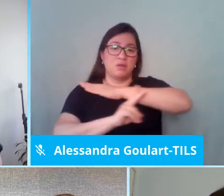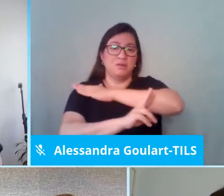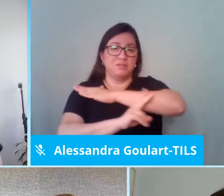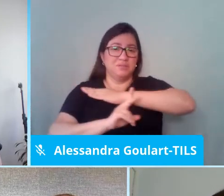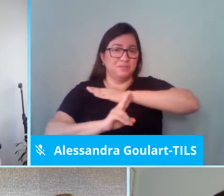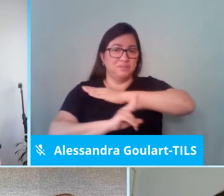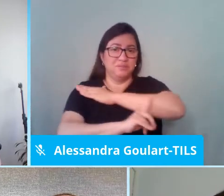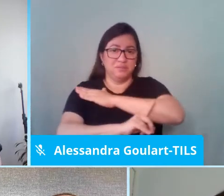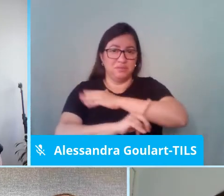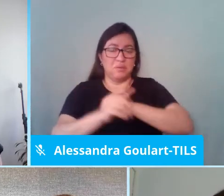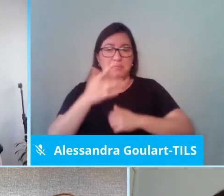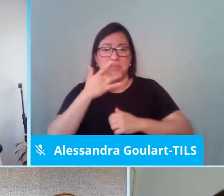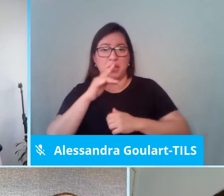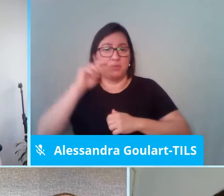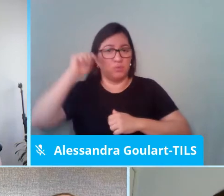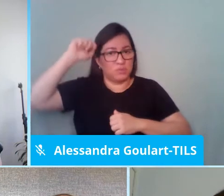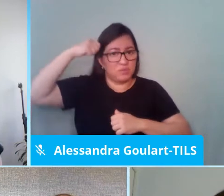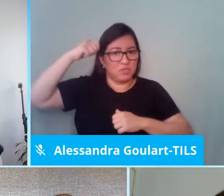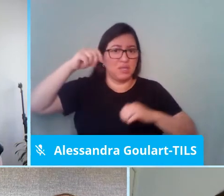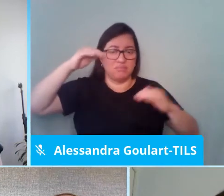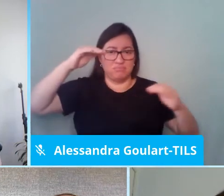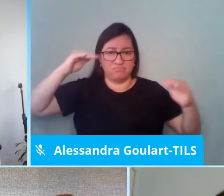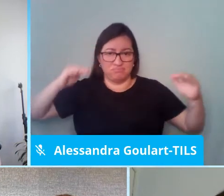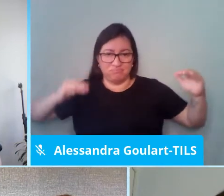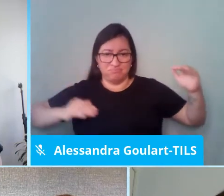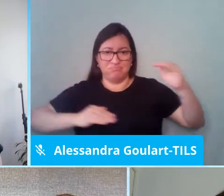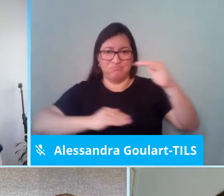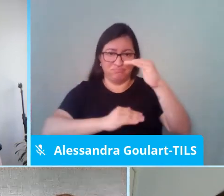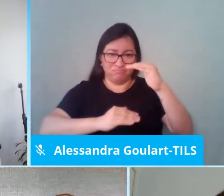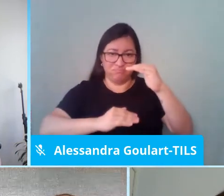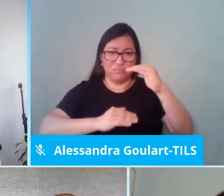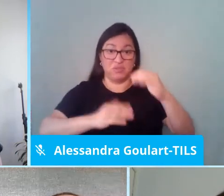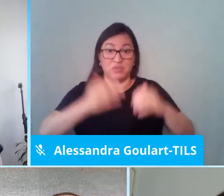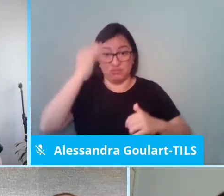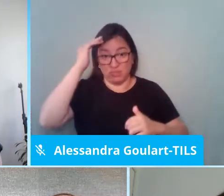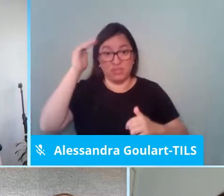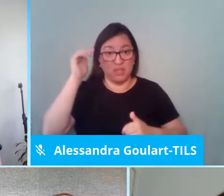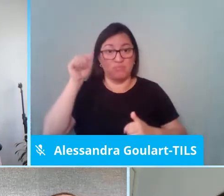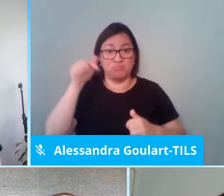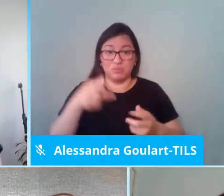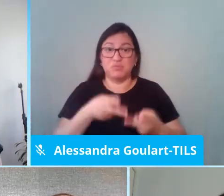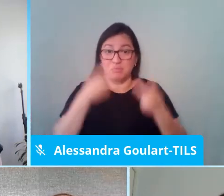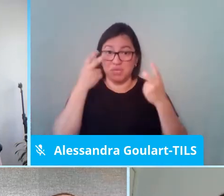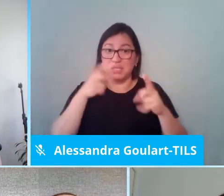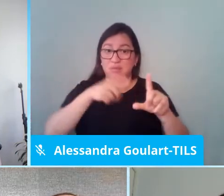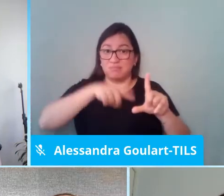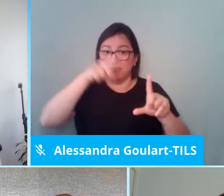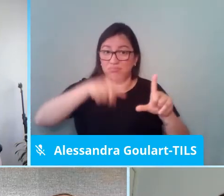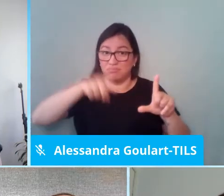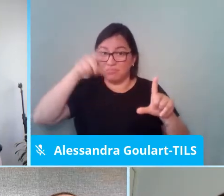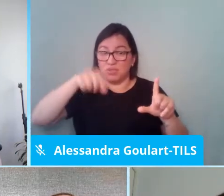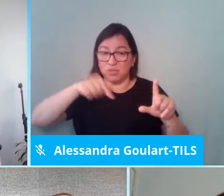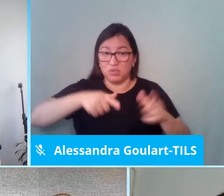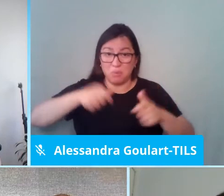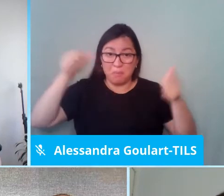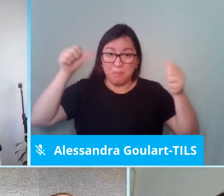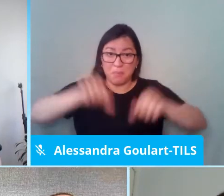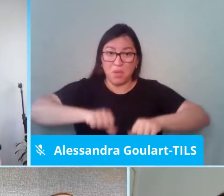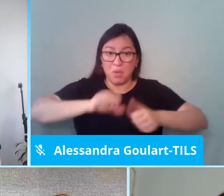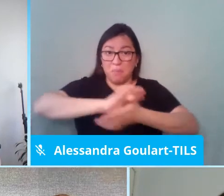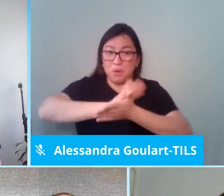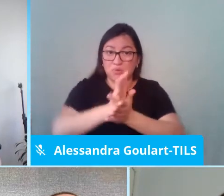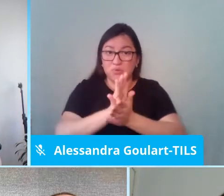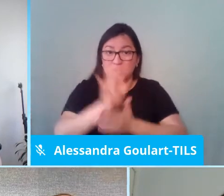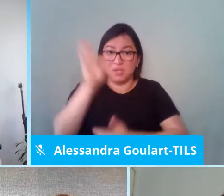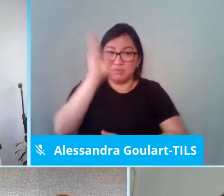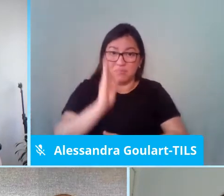Pensem que o quanto isso deve estar impactando nesse indicador, por a gente ser 20 vezes mais do que a taxa nacional,